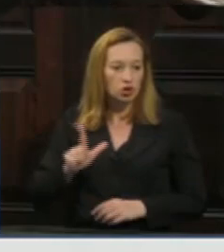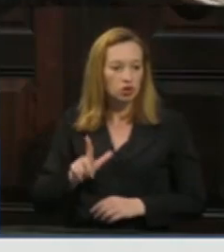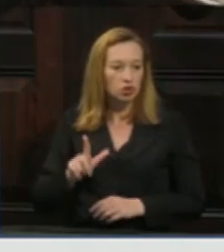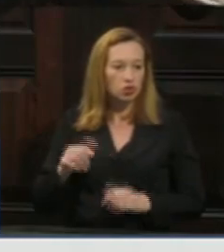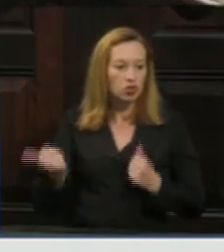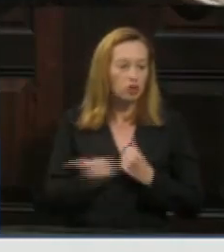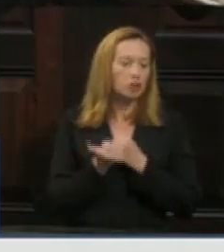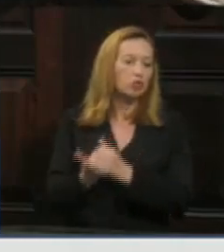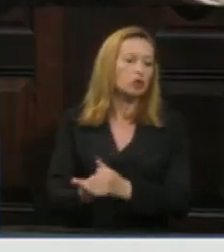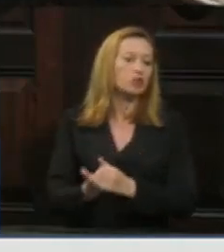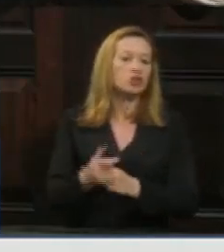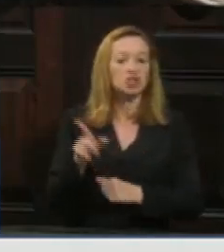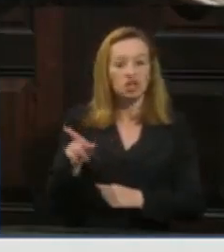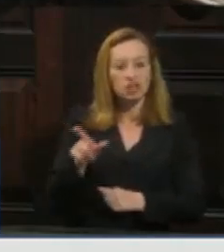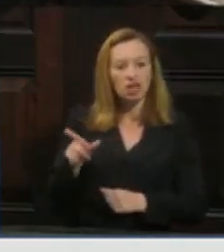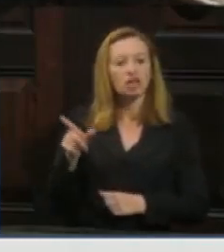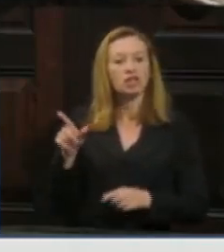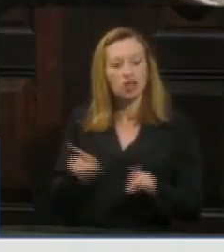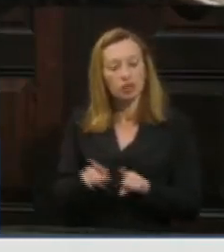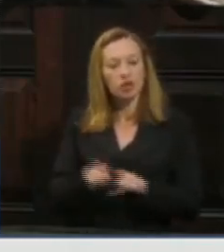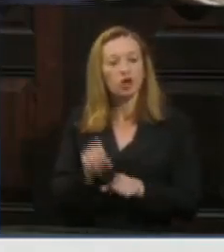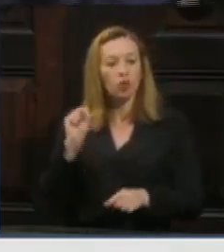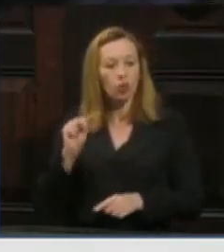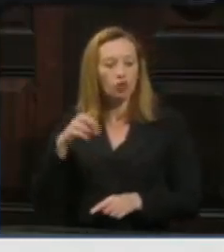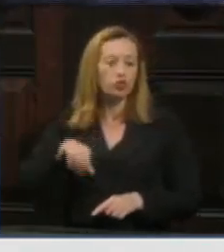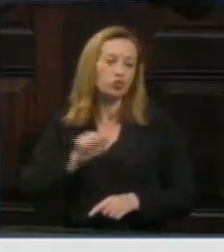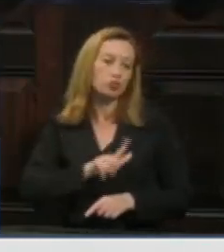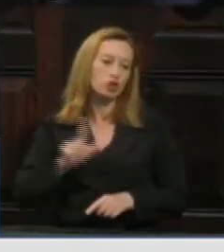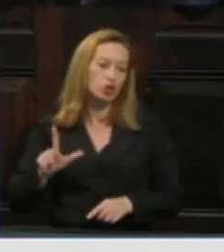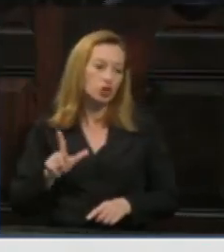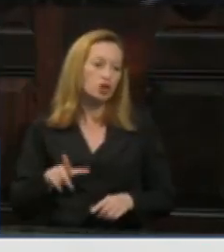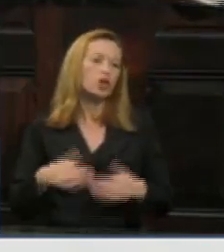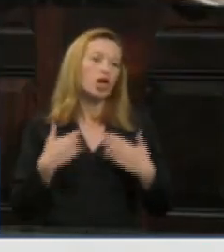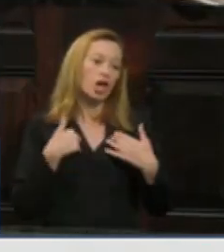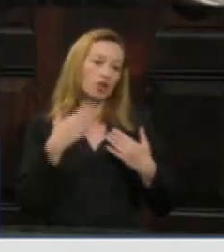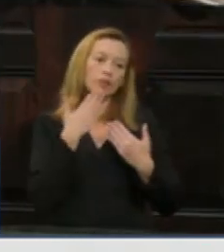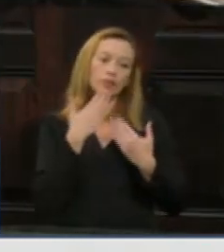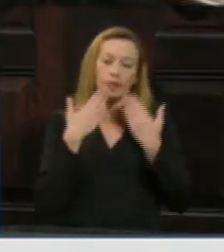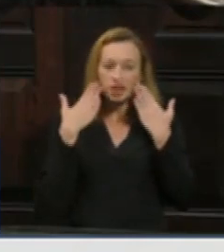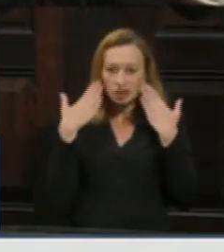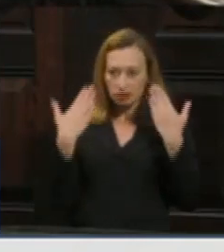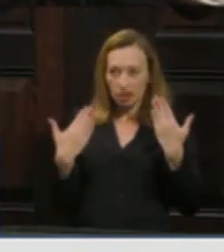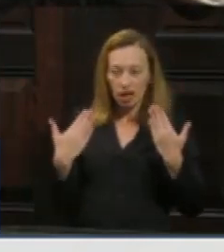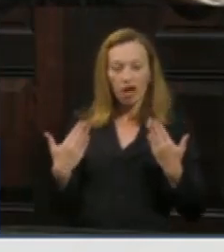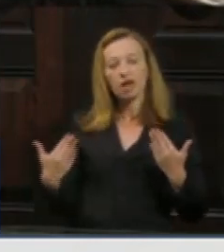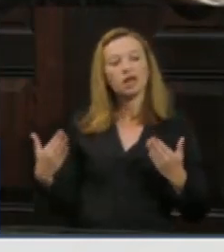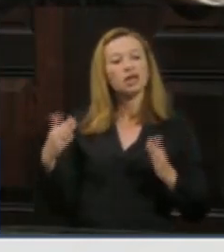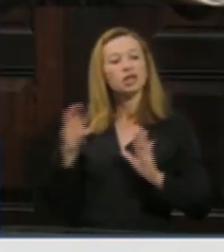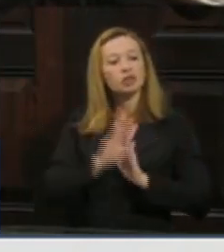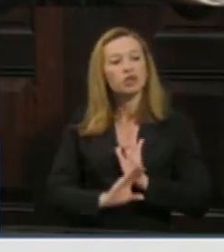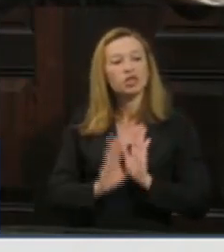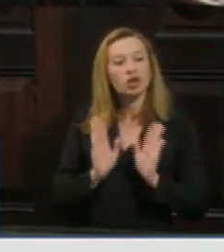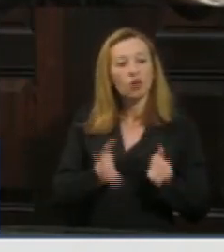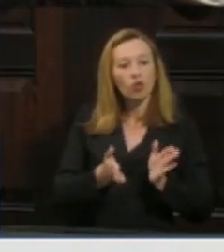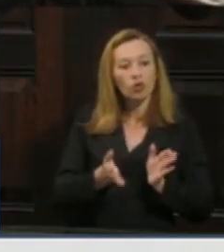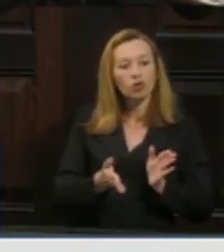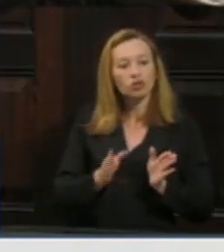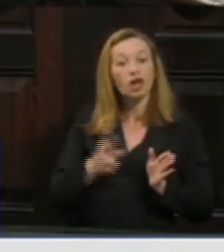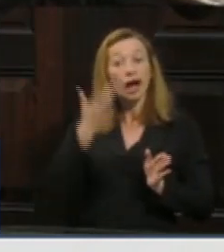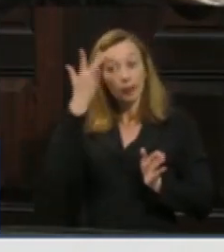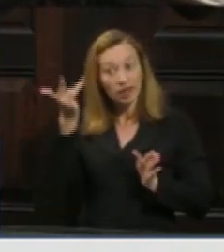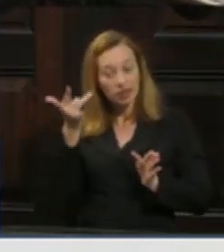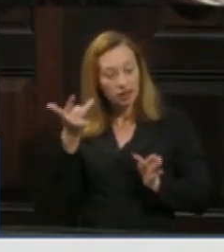conheço a ferramenta que foi feita pela comunicação da LERJ, que está de parabéns, né? Essa ferramenta é muito interessante, mas